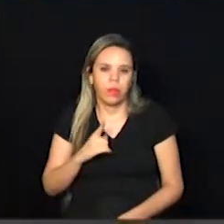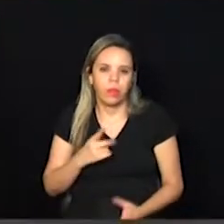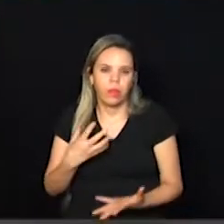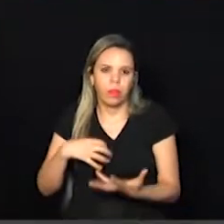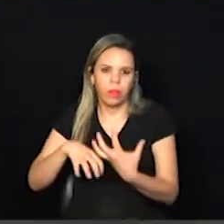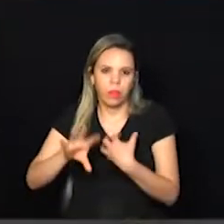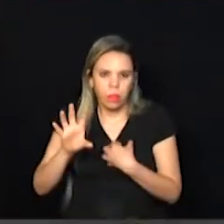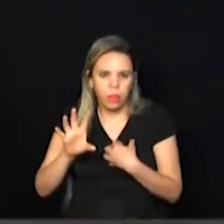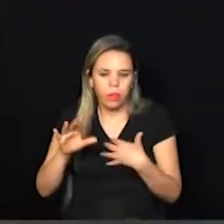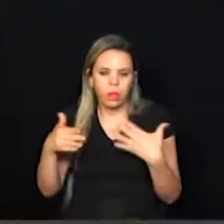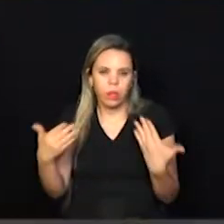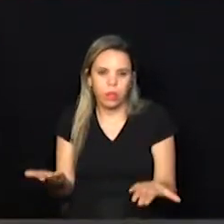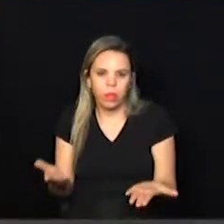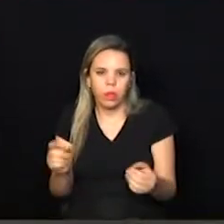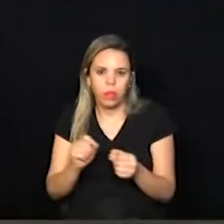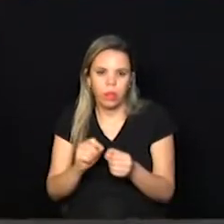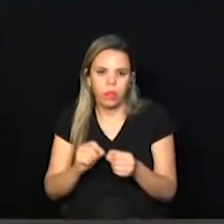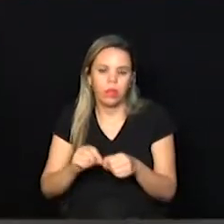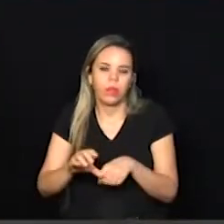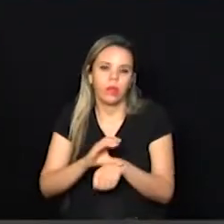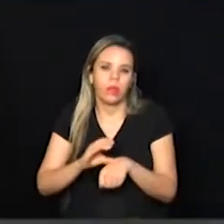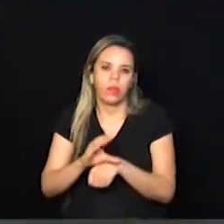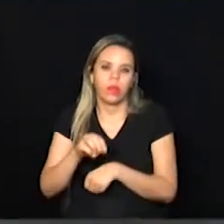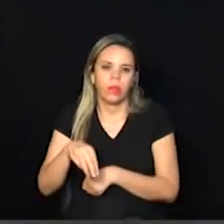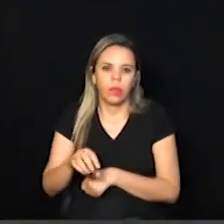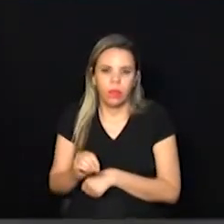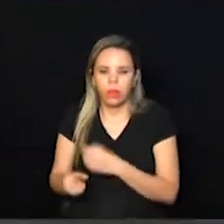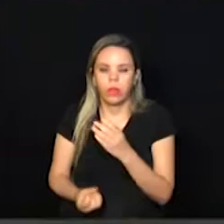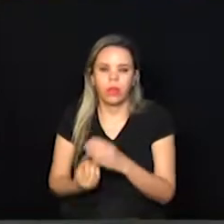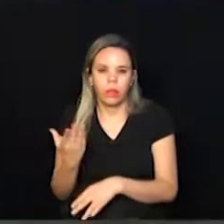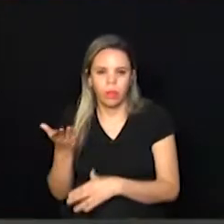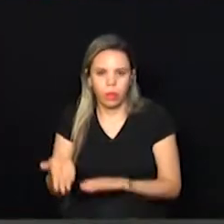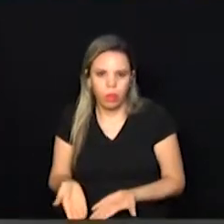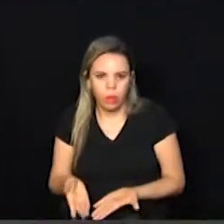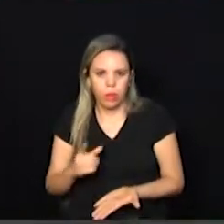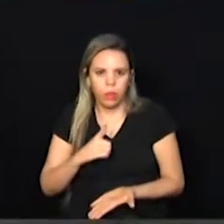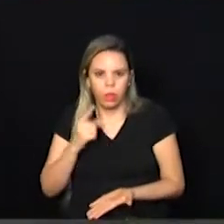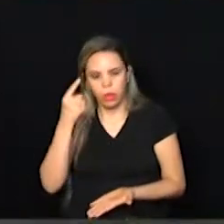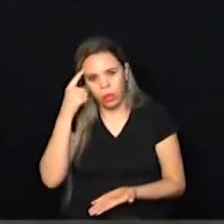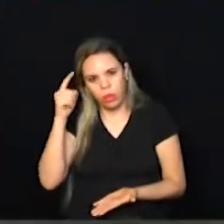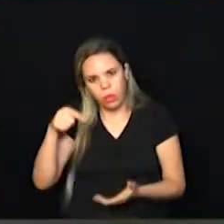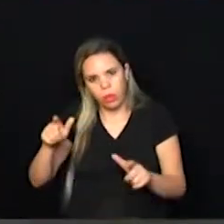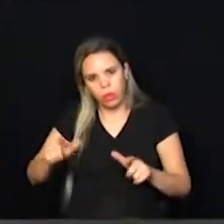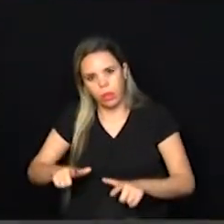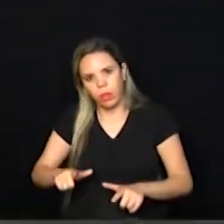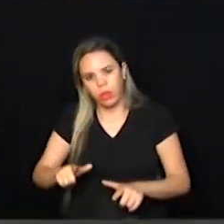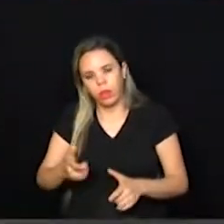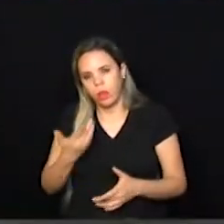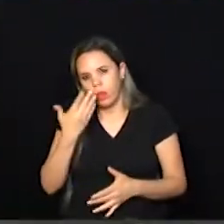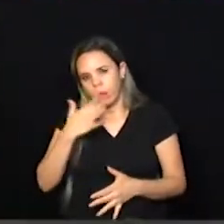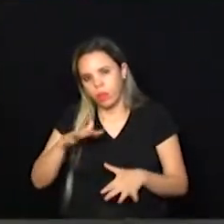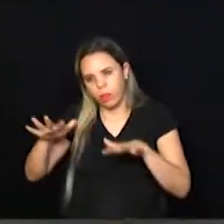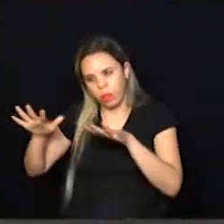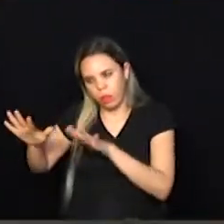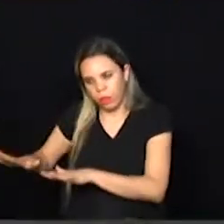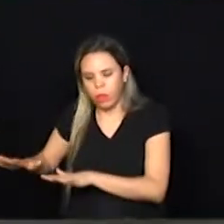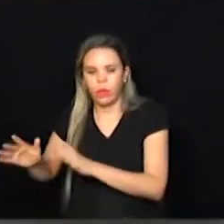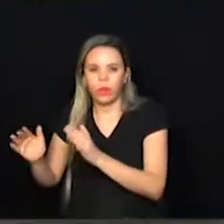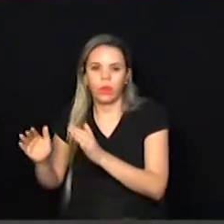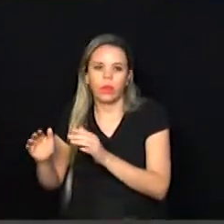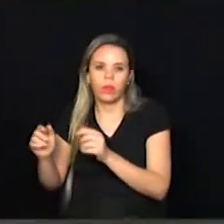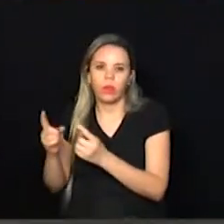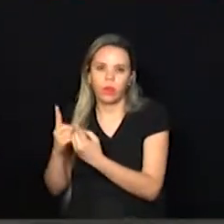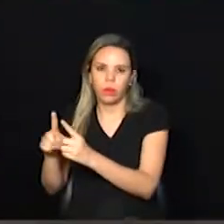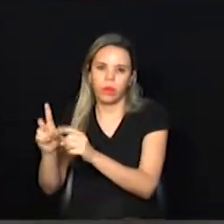Então, quando foi feita a Constituição do SEAMO, foi pensando nisso. Então, nós temos um espaço em que a criança fica com uma